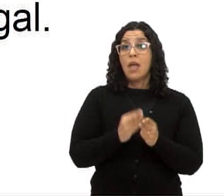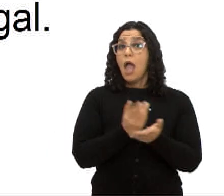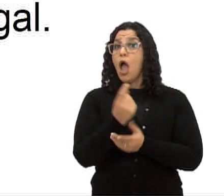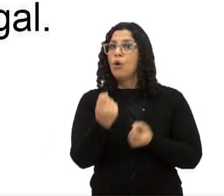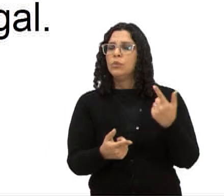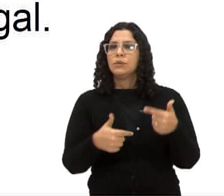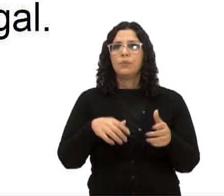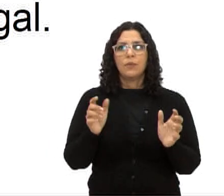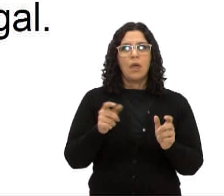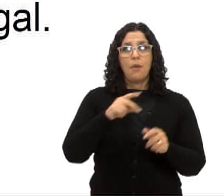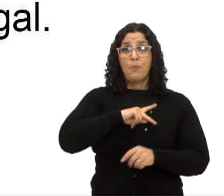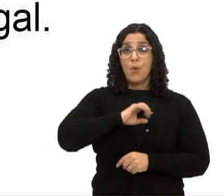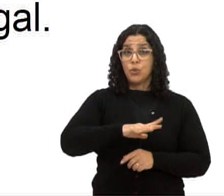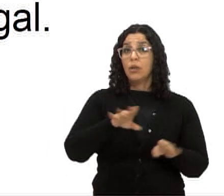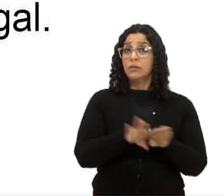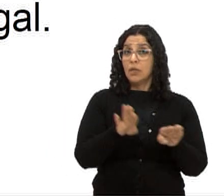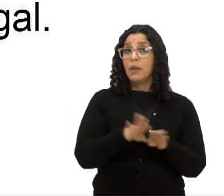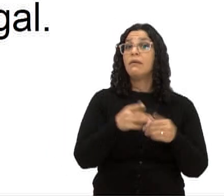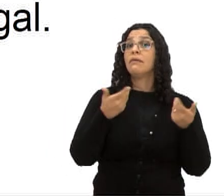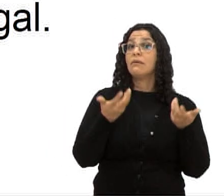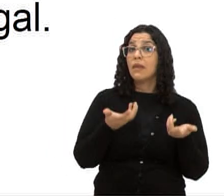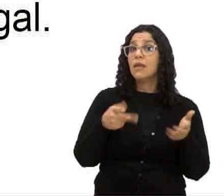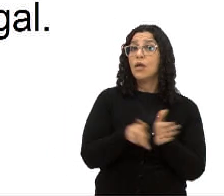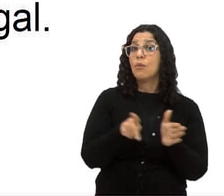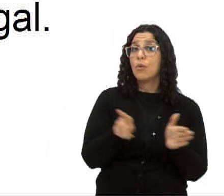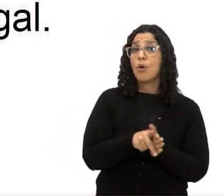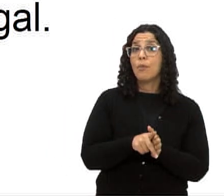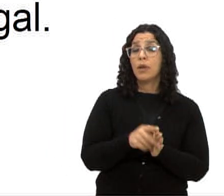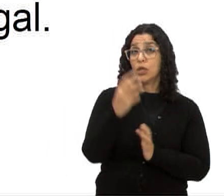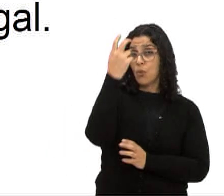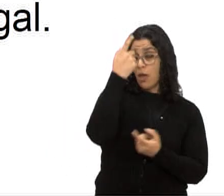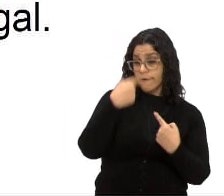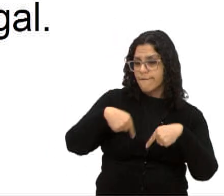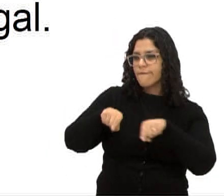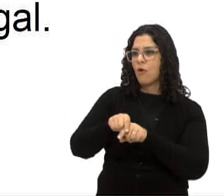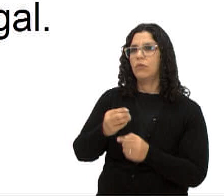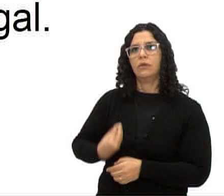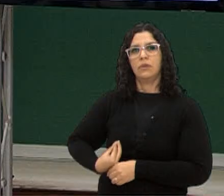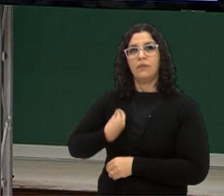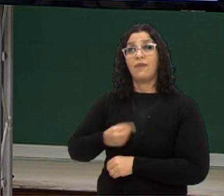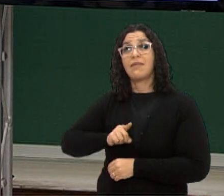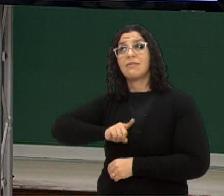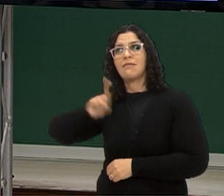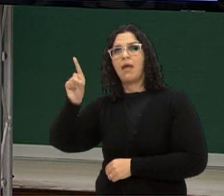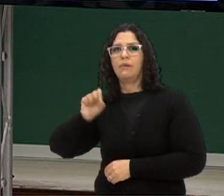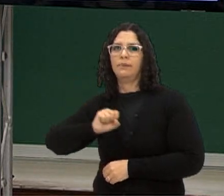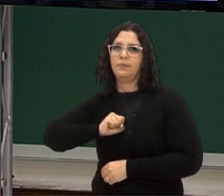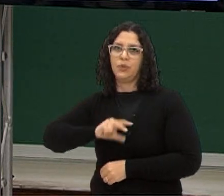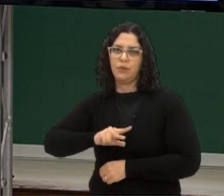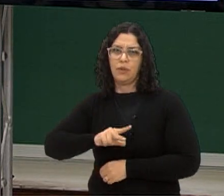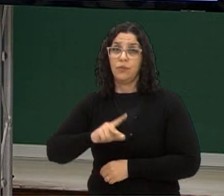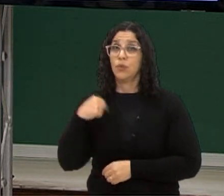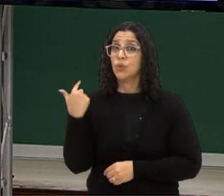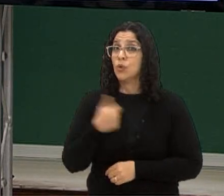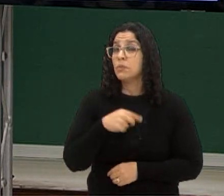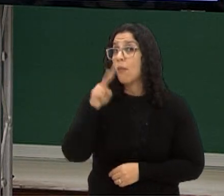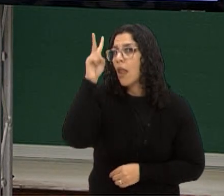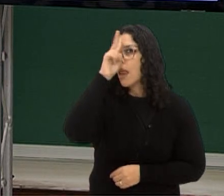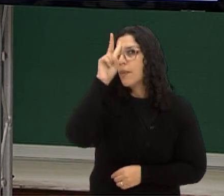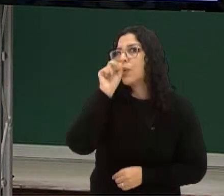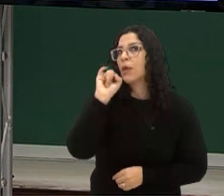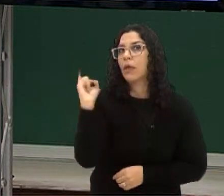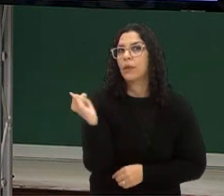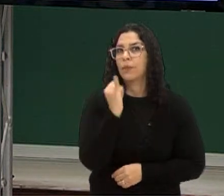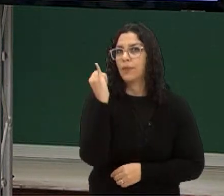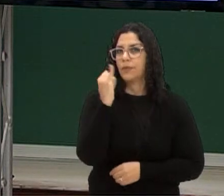moravam no país desejavam o retorno do príncipe regente a Portugal. Nós não podemos esquecer aqui de um detalhe que é muito